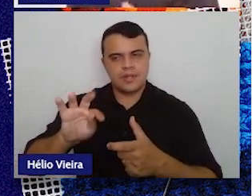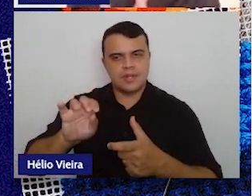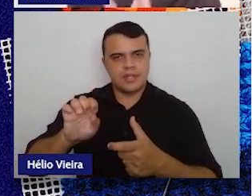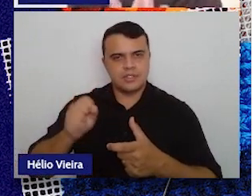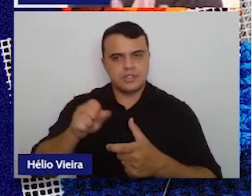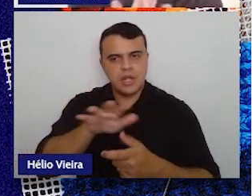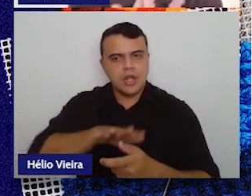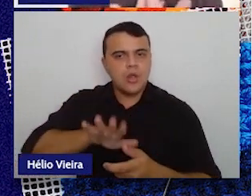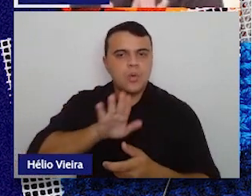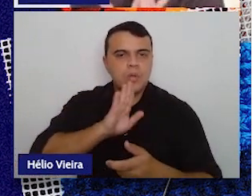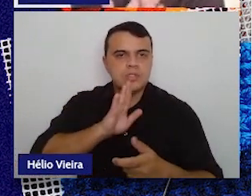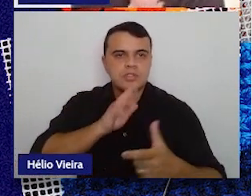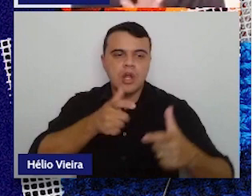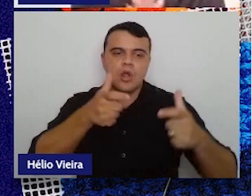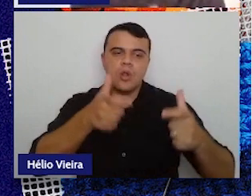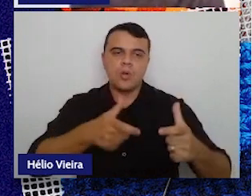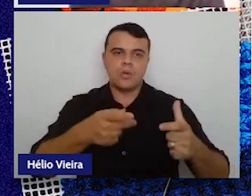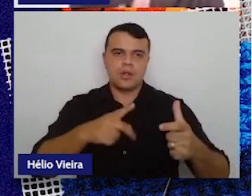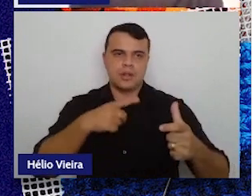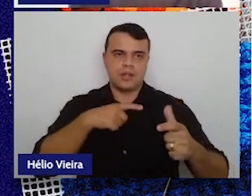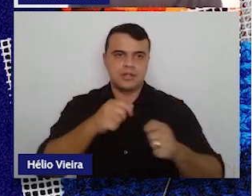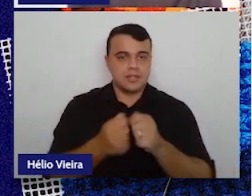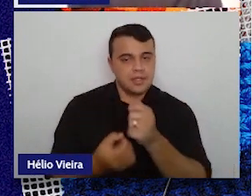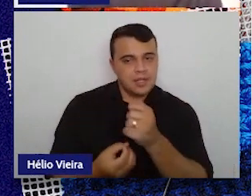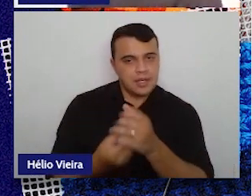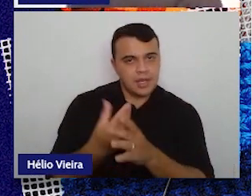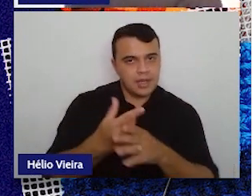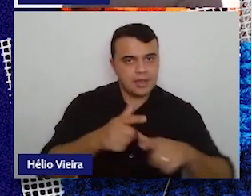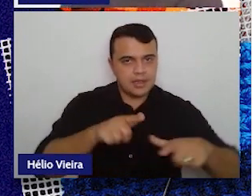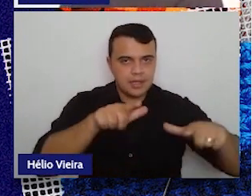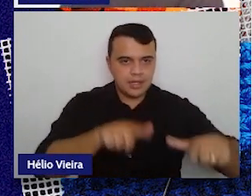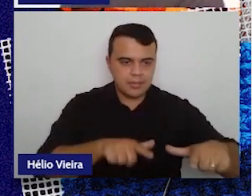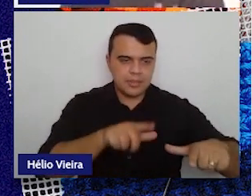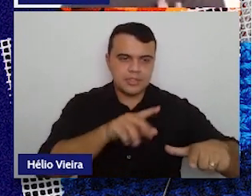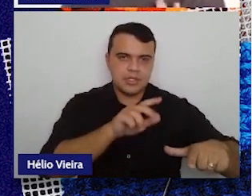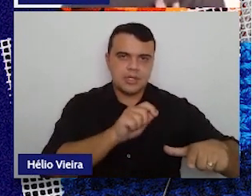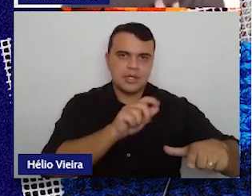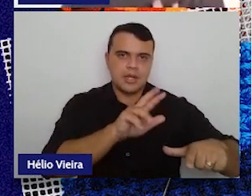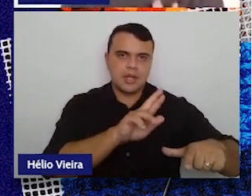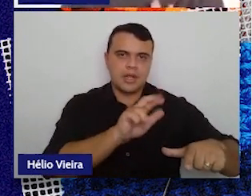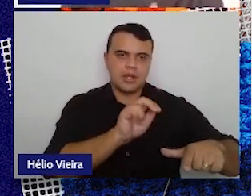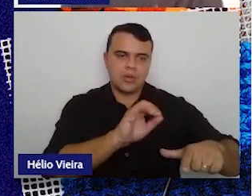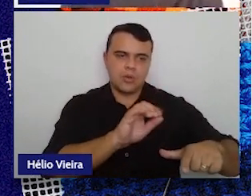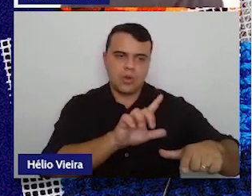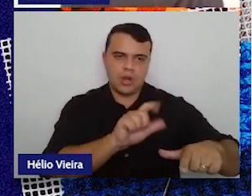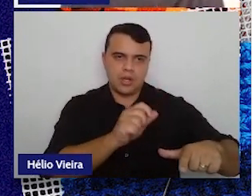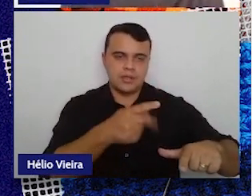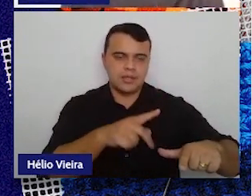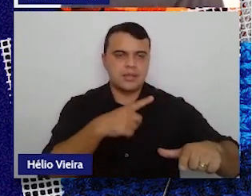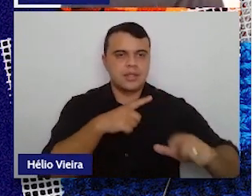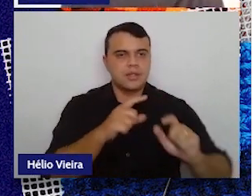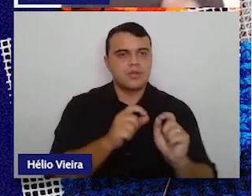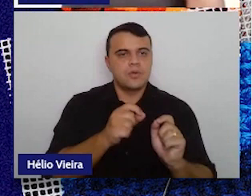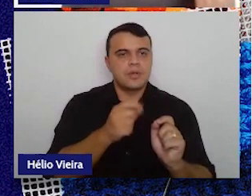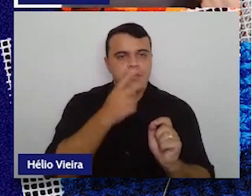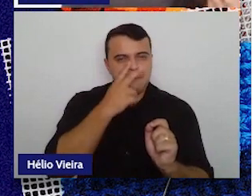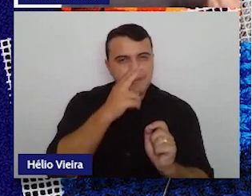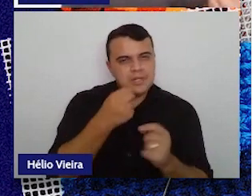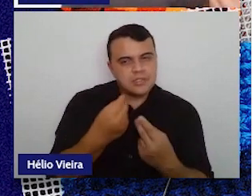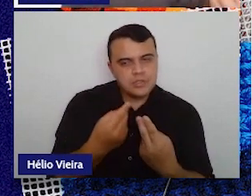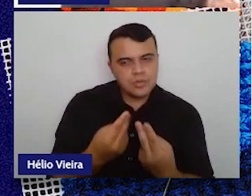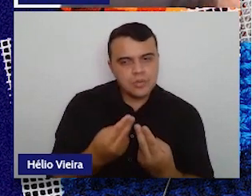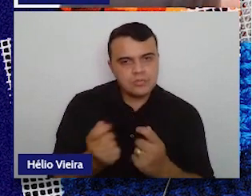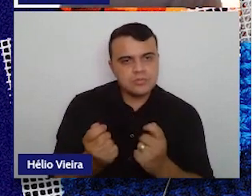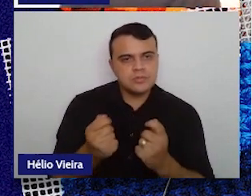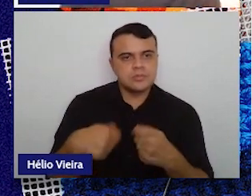como lugares onde se produz o tapete arraiolo. Ou seja, passa a ser parte de